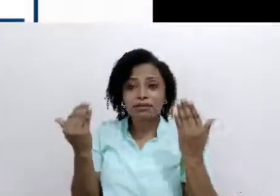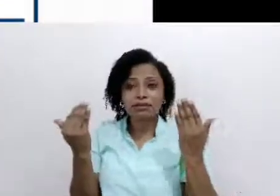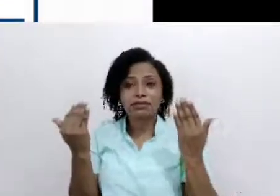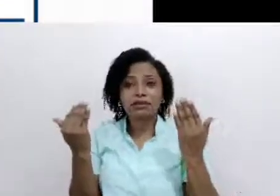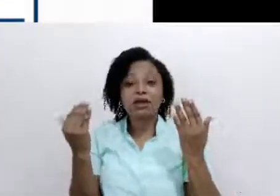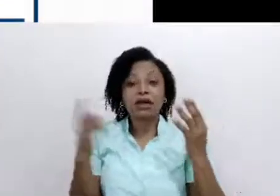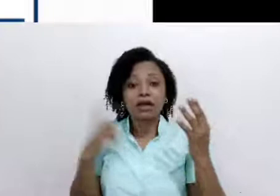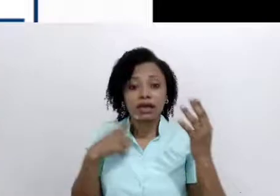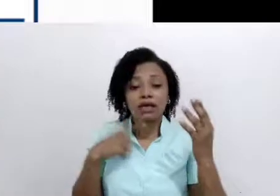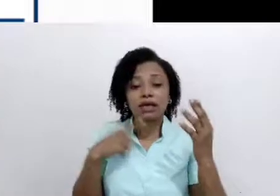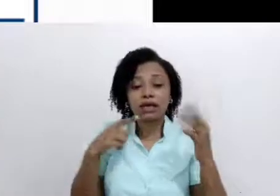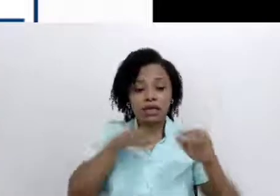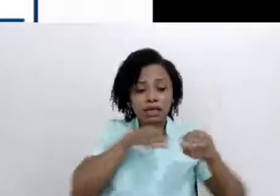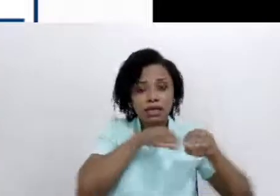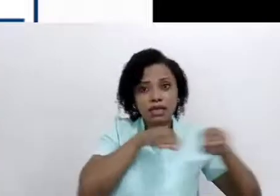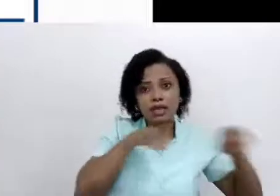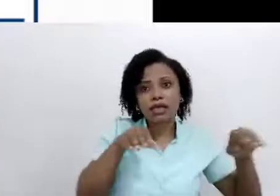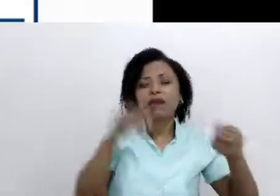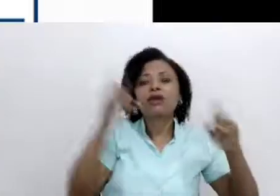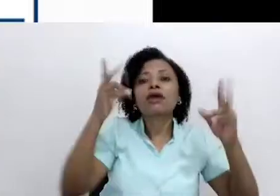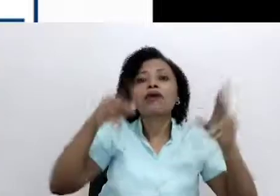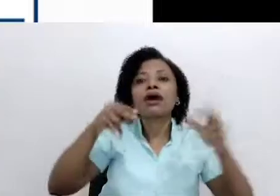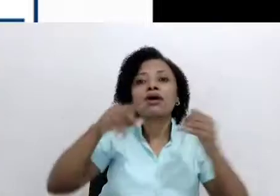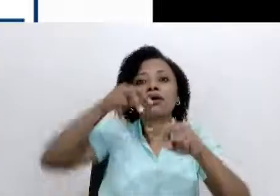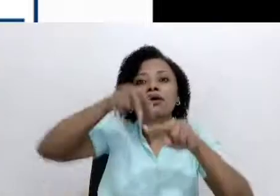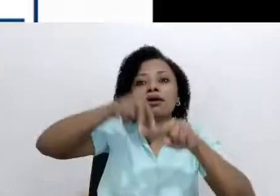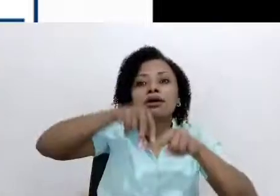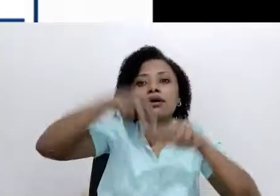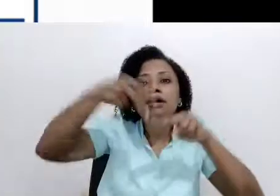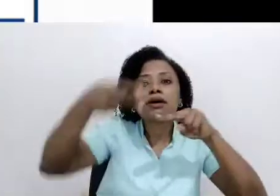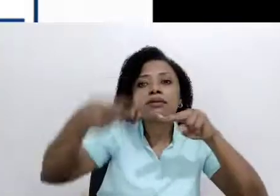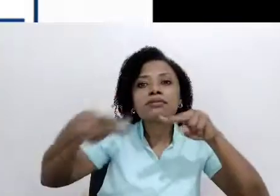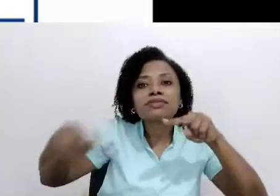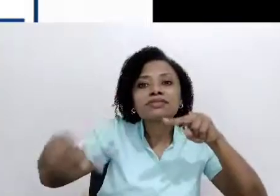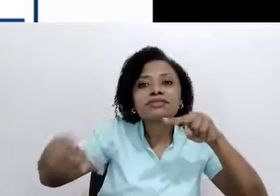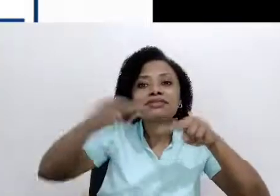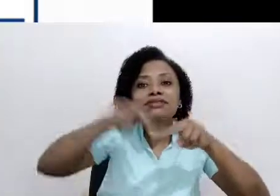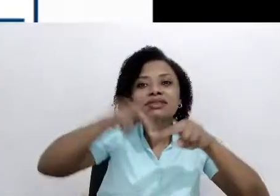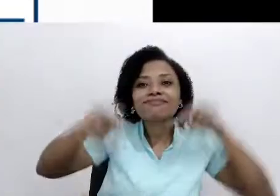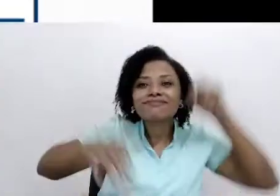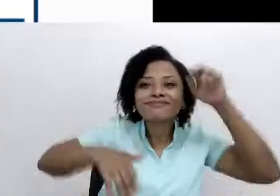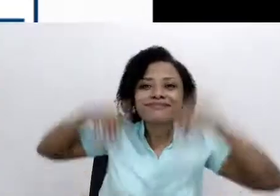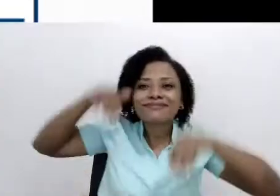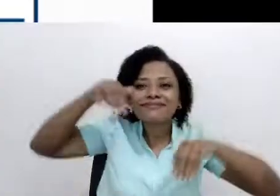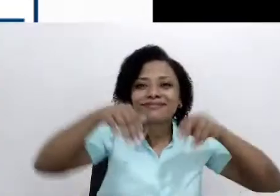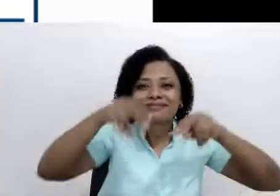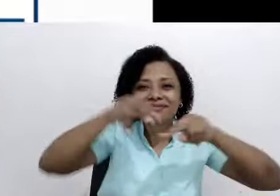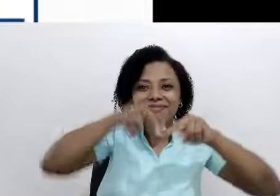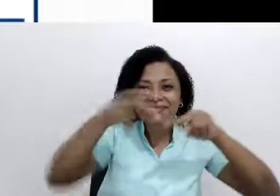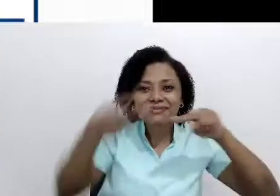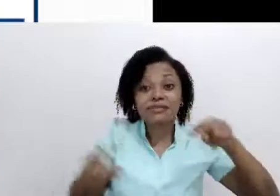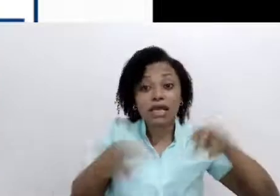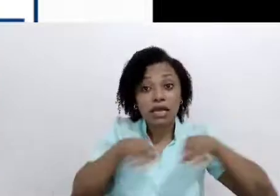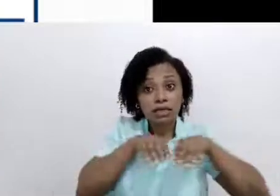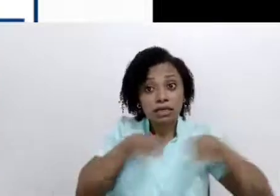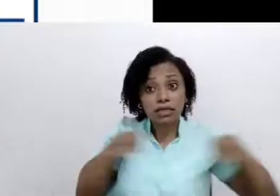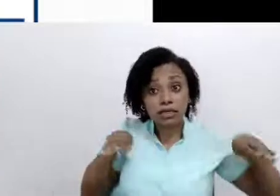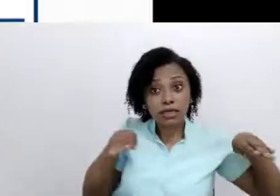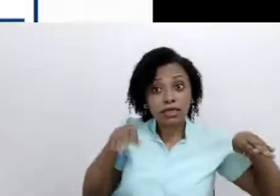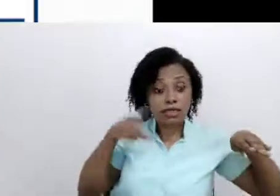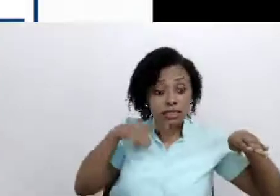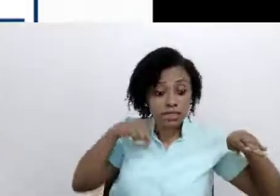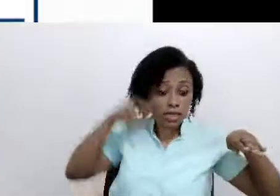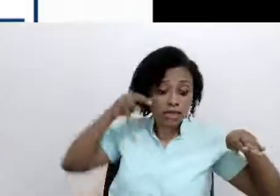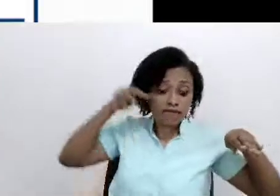refração regular a uma piscina onde a água está totalmente parada. Se a gente colocar um objeto no fundo